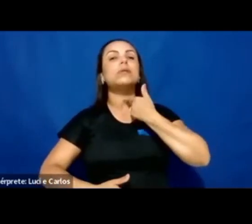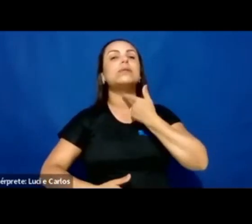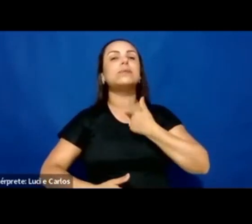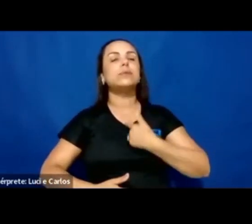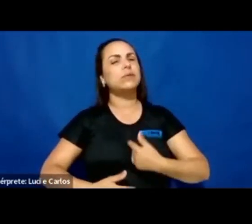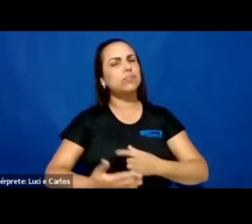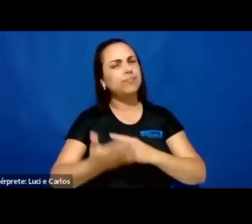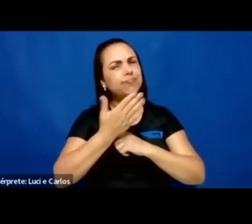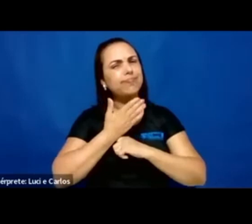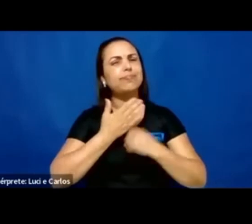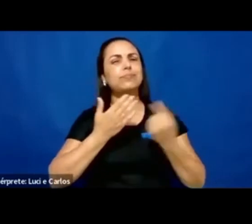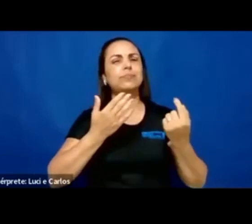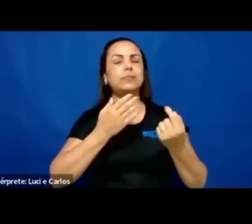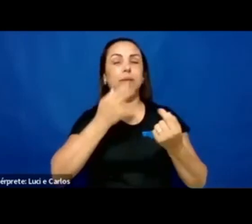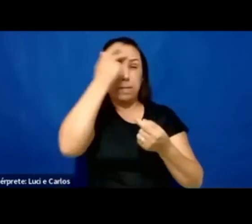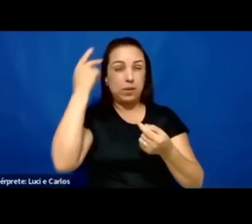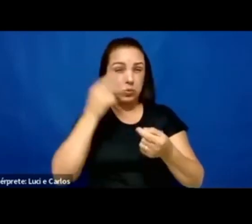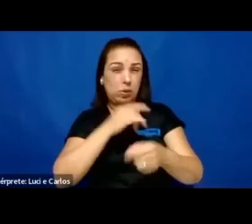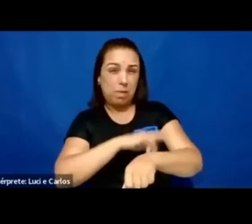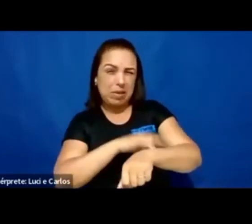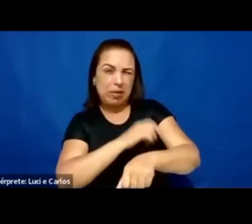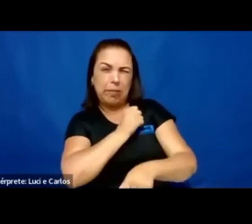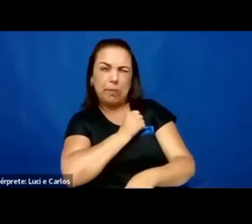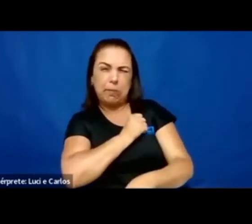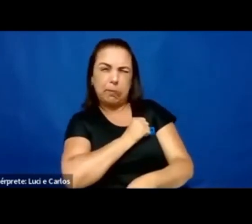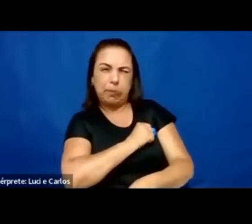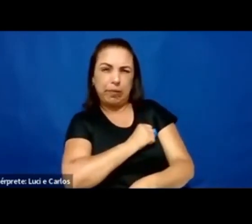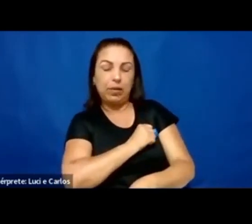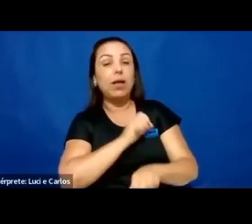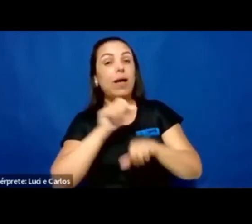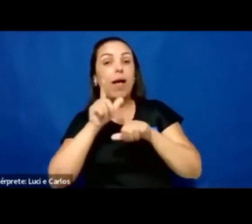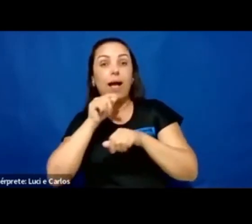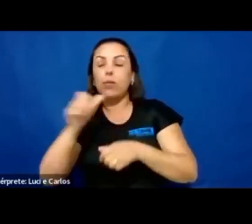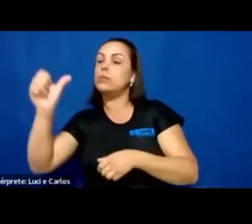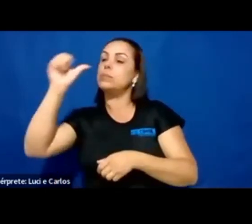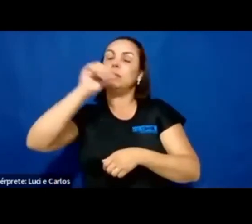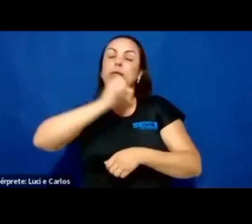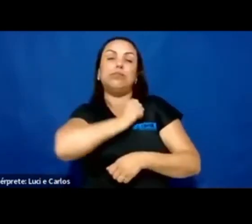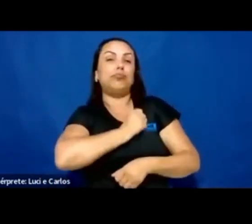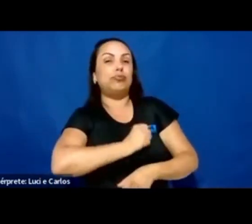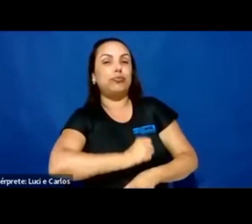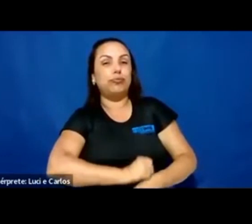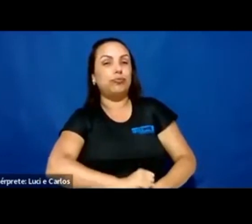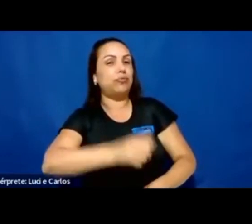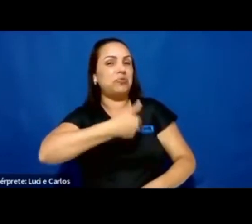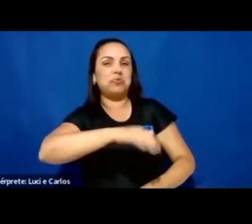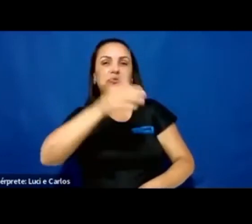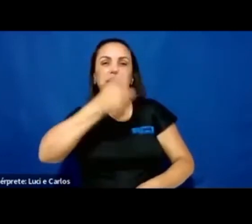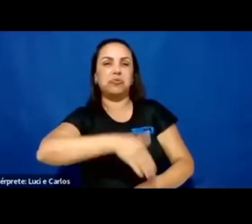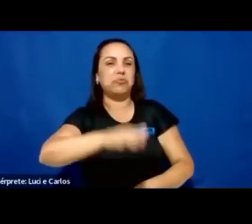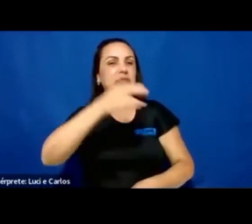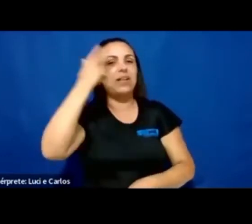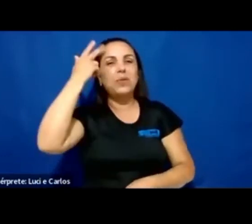intestino preso? É perfeito, porque você hidrata mais. E quando chega mais água lá dentro, como é que o corpo funciona?